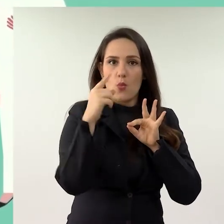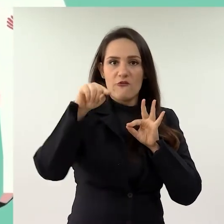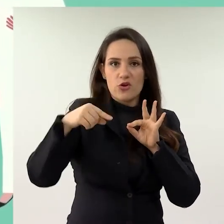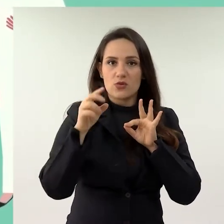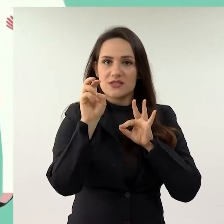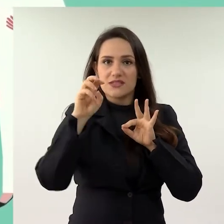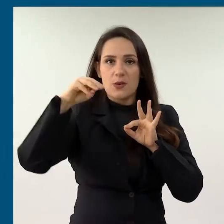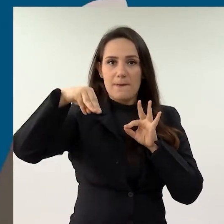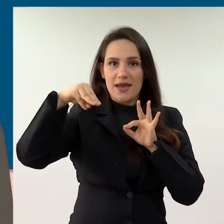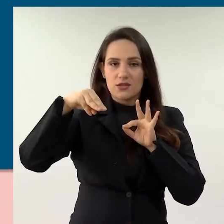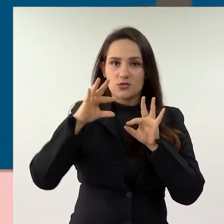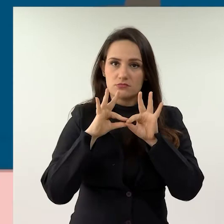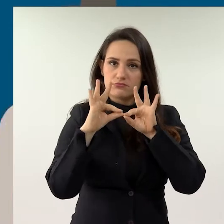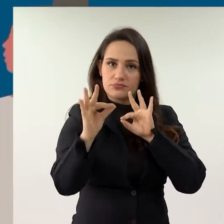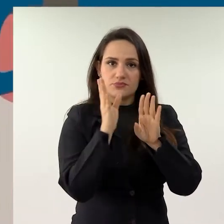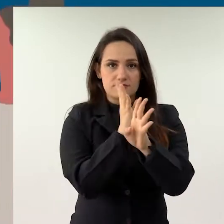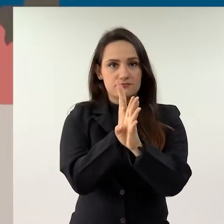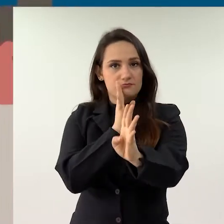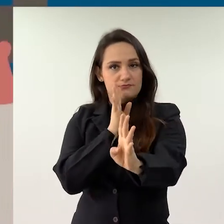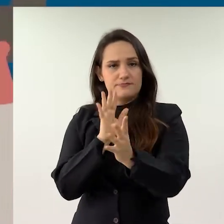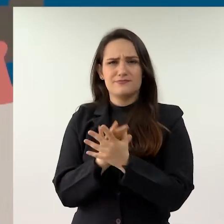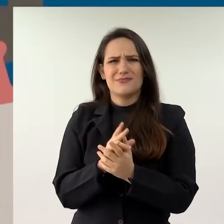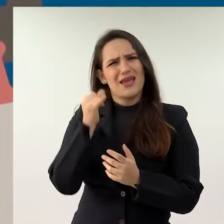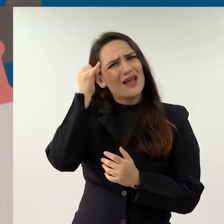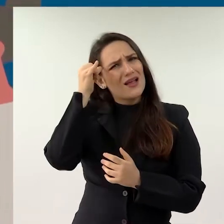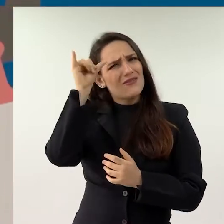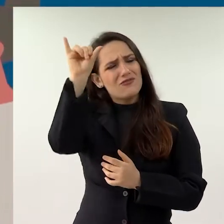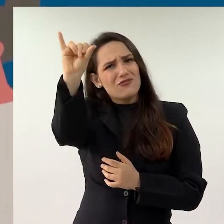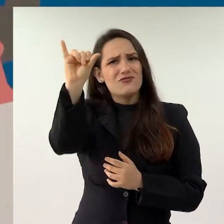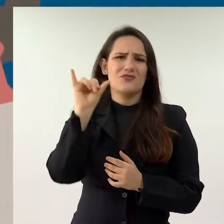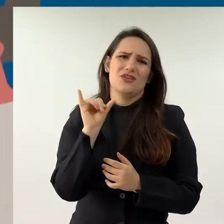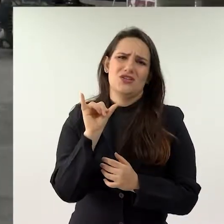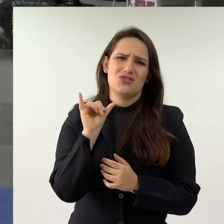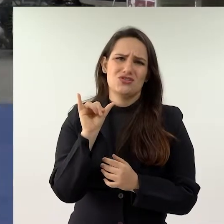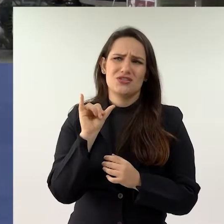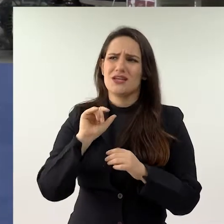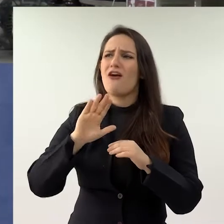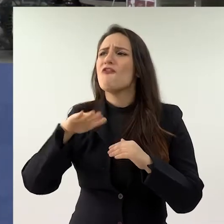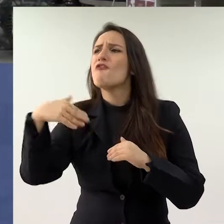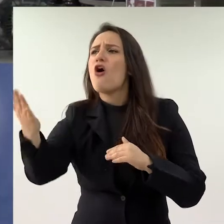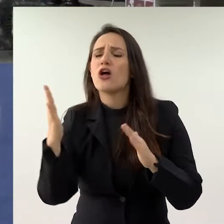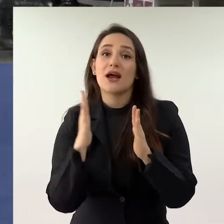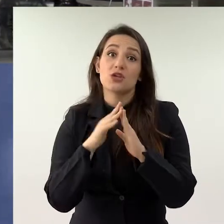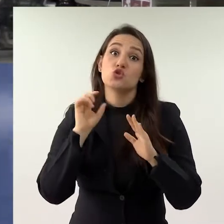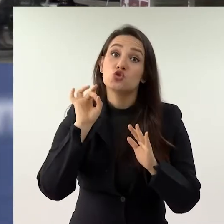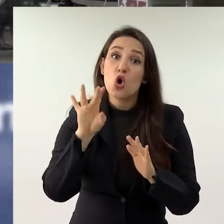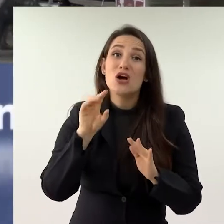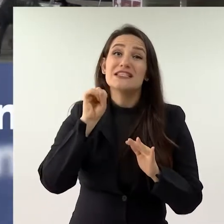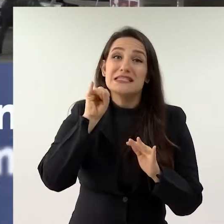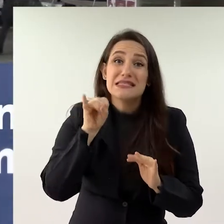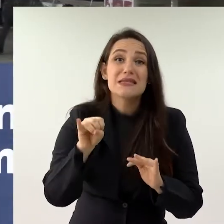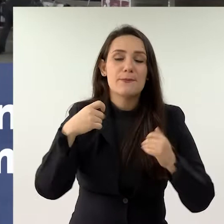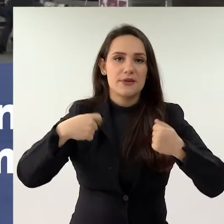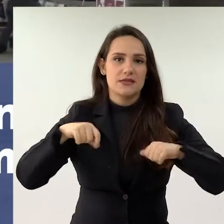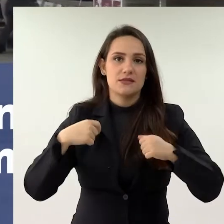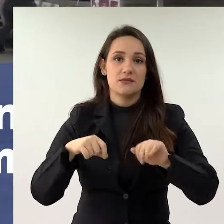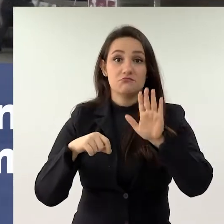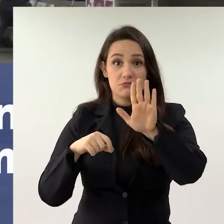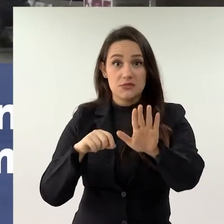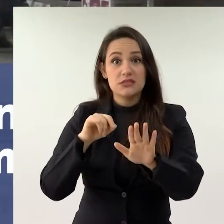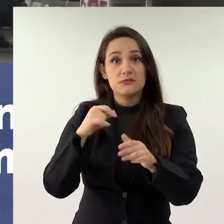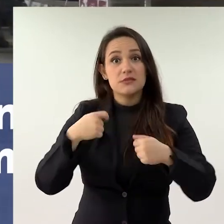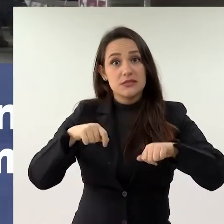em filas. Evite sair de casa sem absoluta necessidade. Caso precise fazer compras,